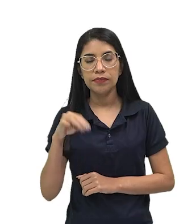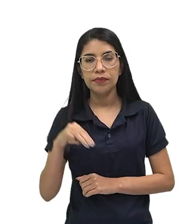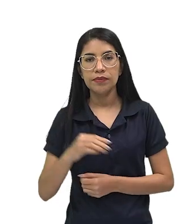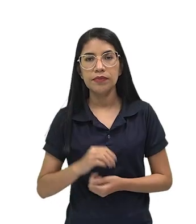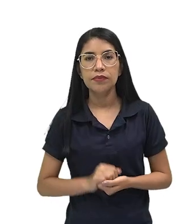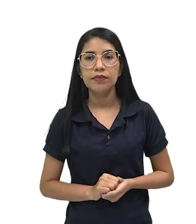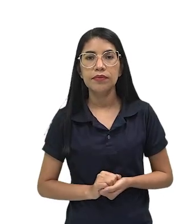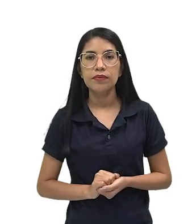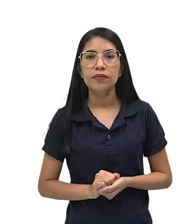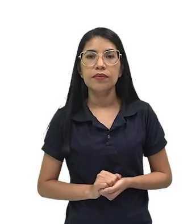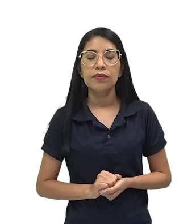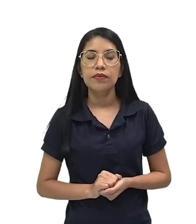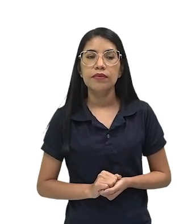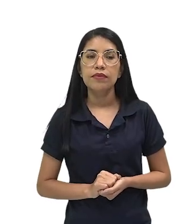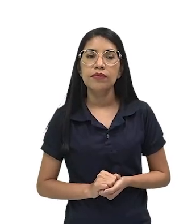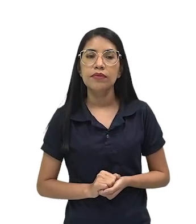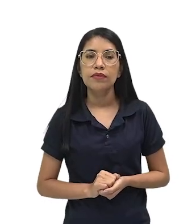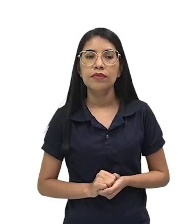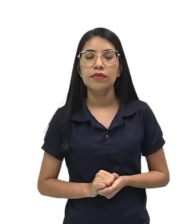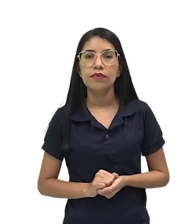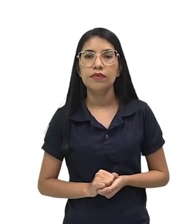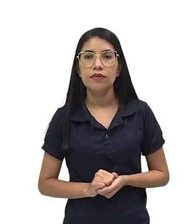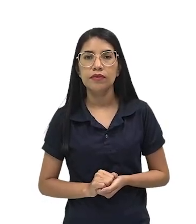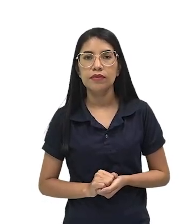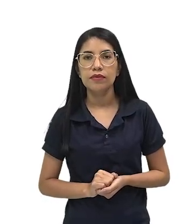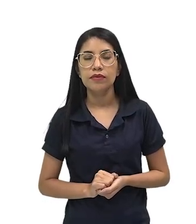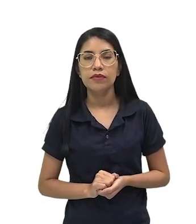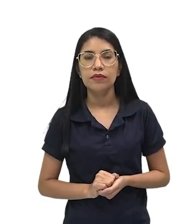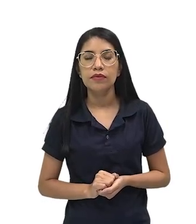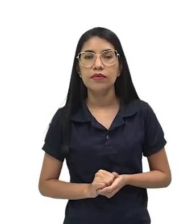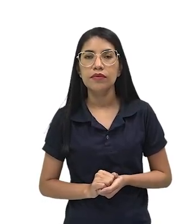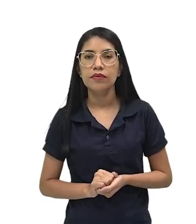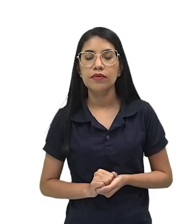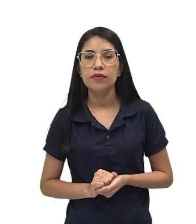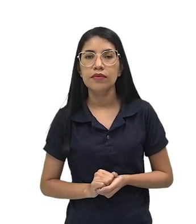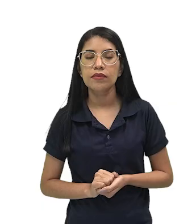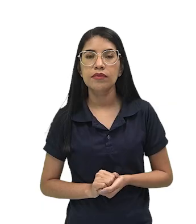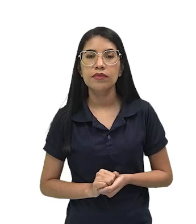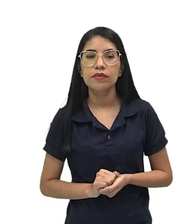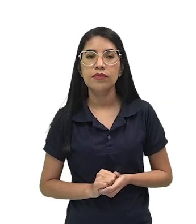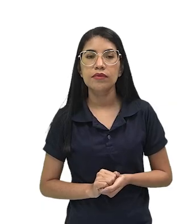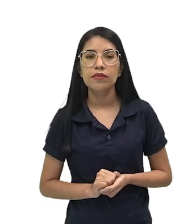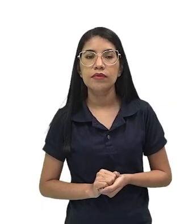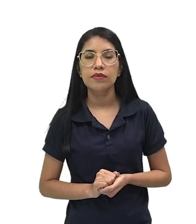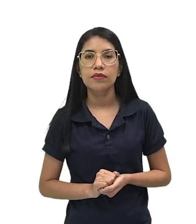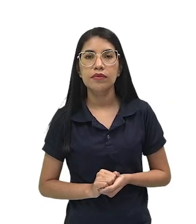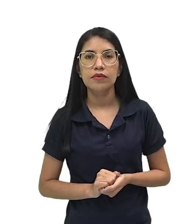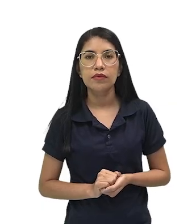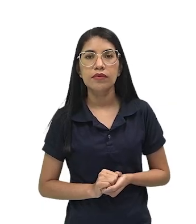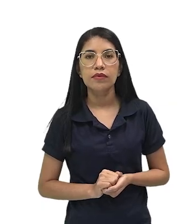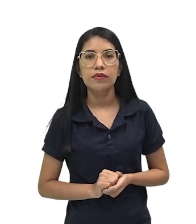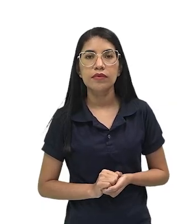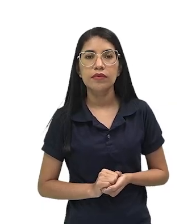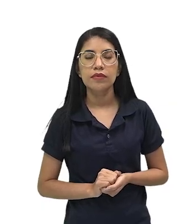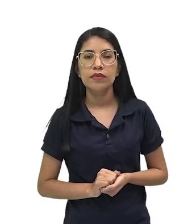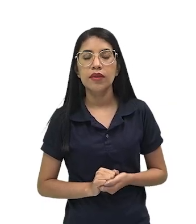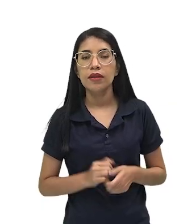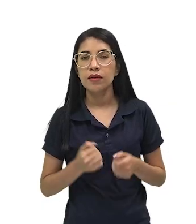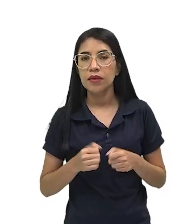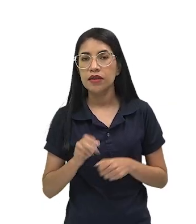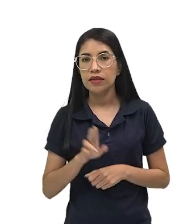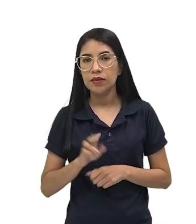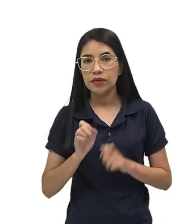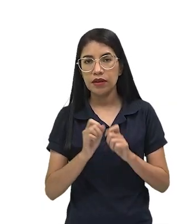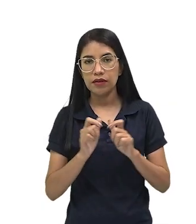metros. Opa, então, tudo bem. Lembrando, vamos tomar a relação